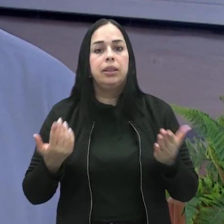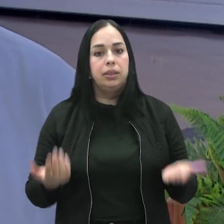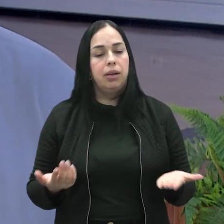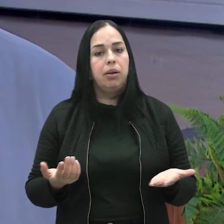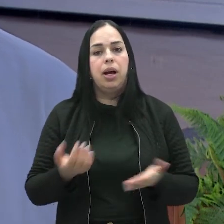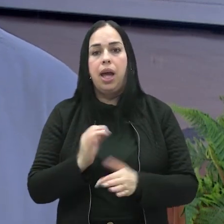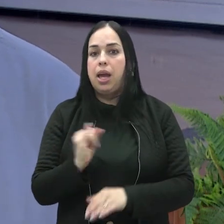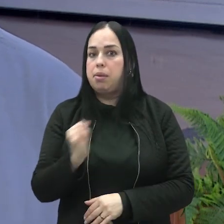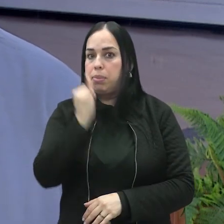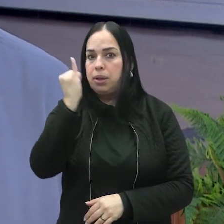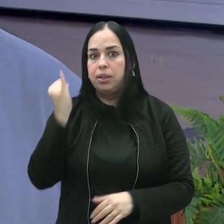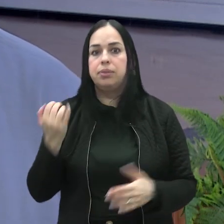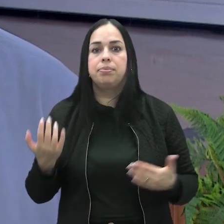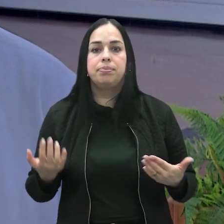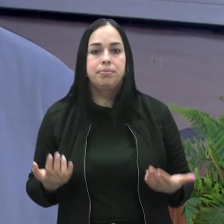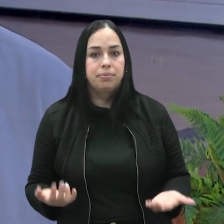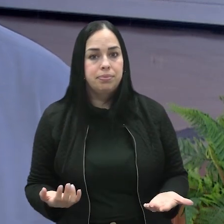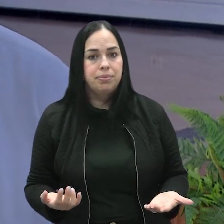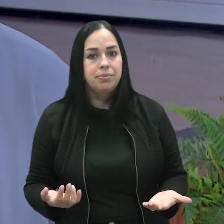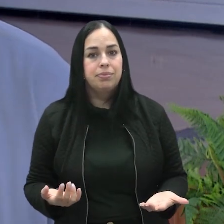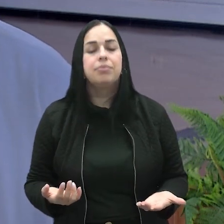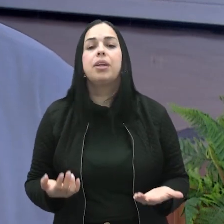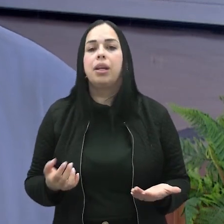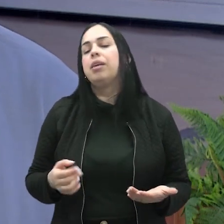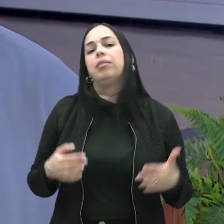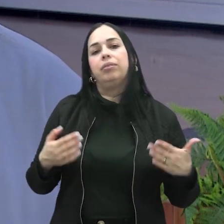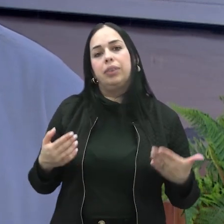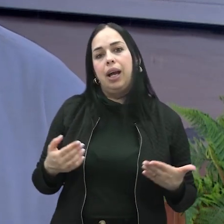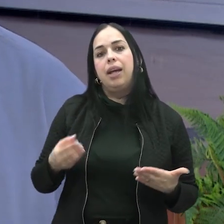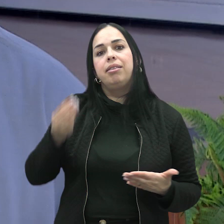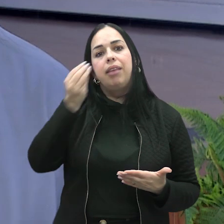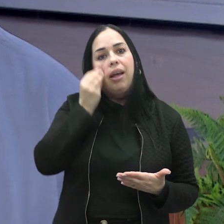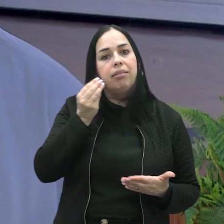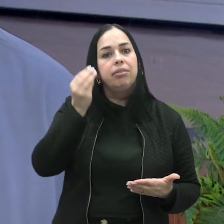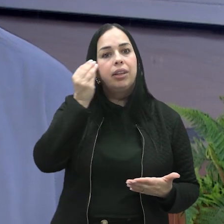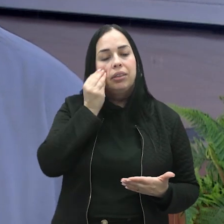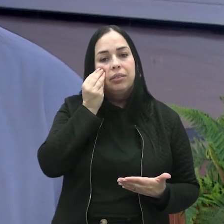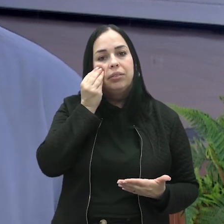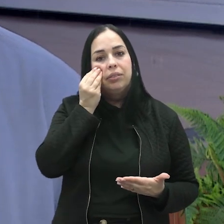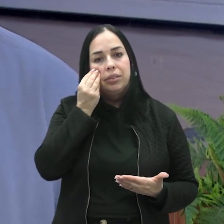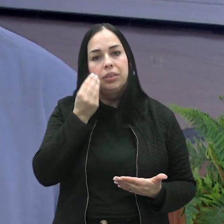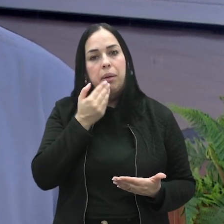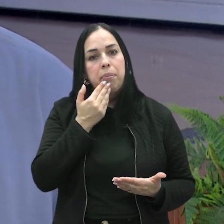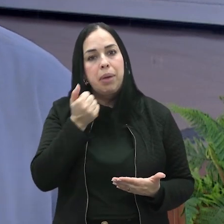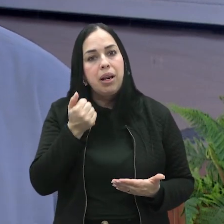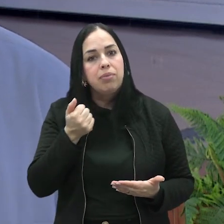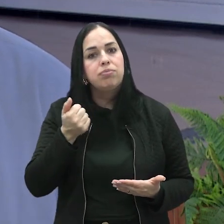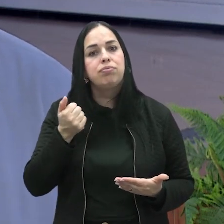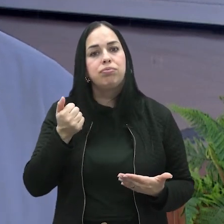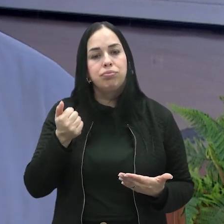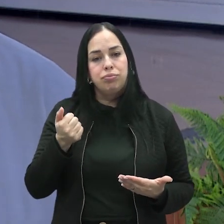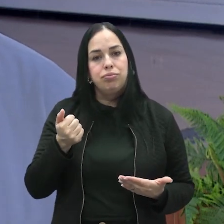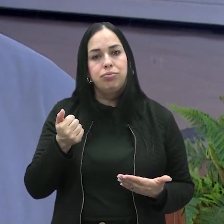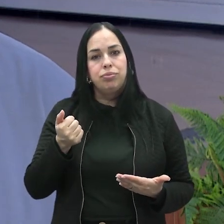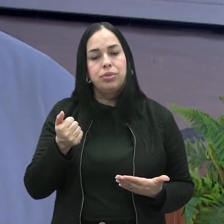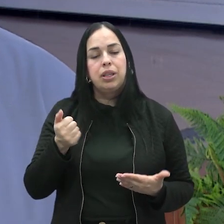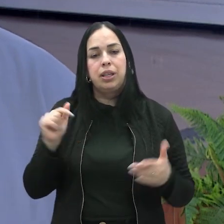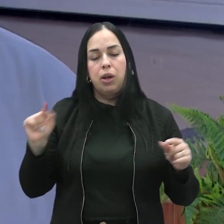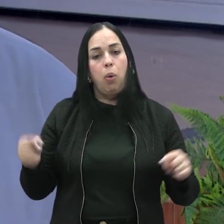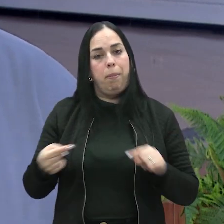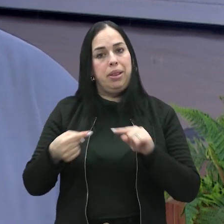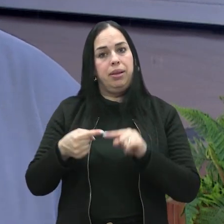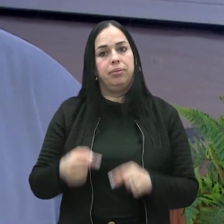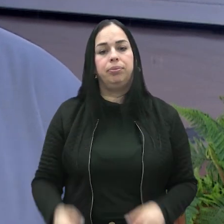ganha. Então isso é muito importante, né? E aí sim, aí tenta, né, da melhor maneira possível, uma coisa que seja dentro